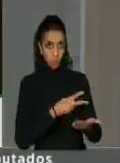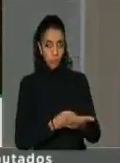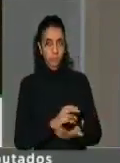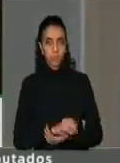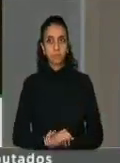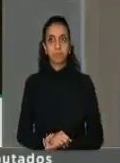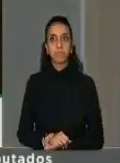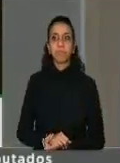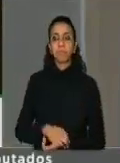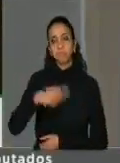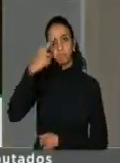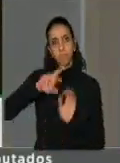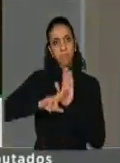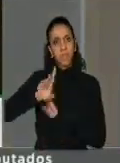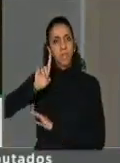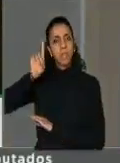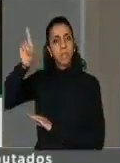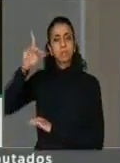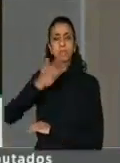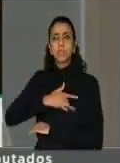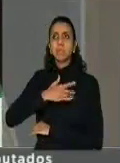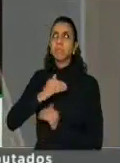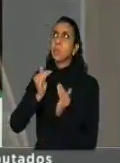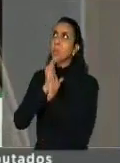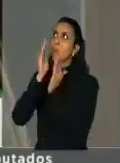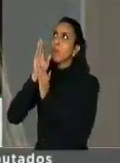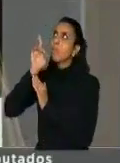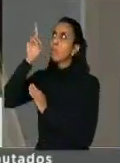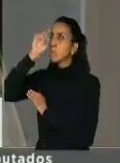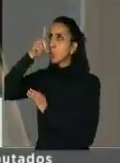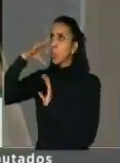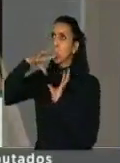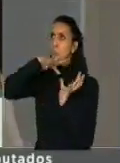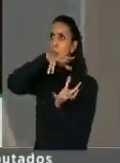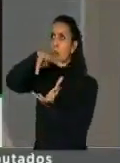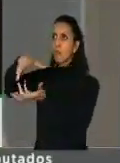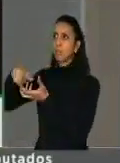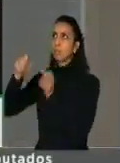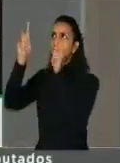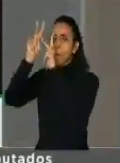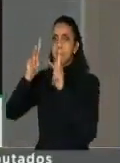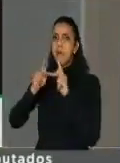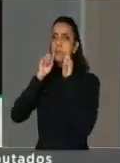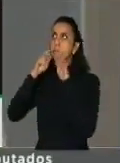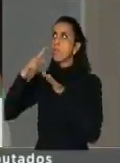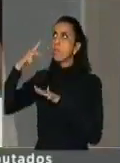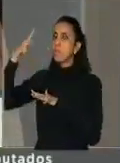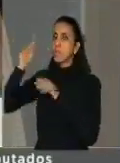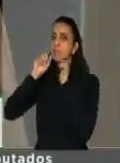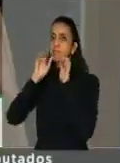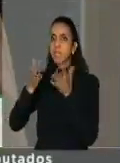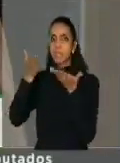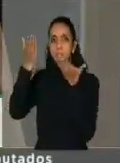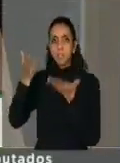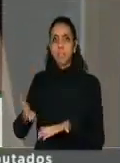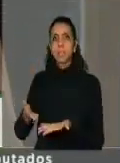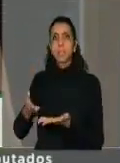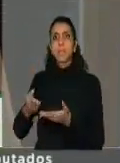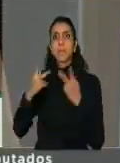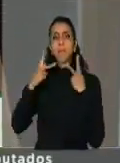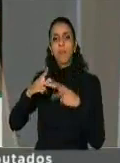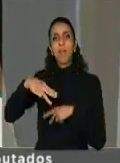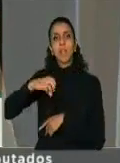Em nome de Deus, o clemente misericordioso, louvado seja Deus, o Senhor do Universo, que a paz e a bênção de Deus esteja com o profeta Muhammad,